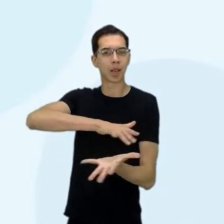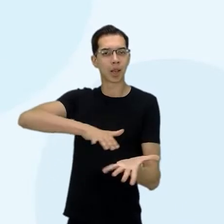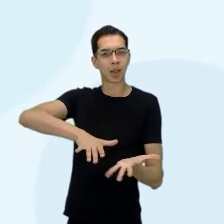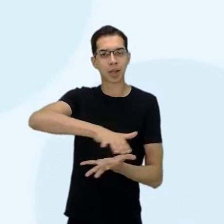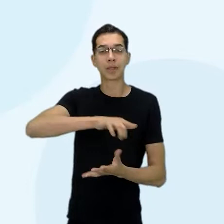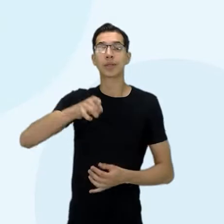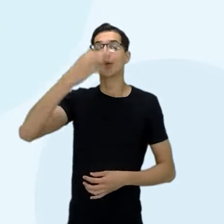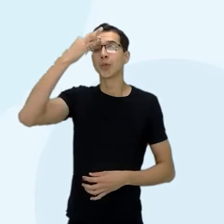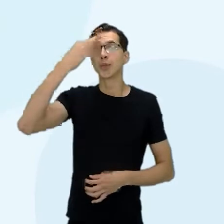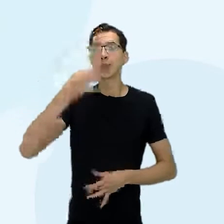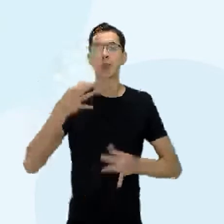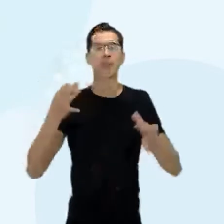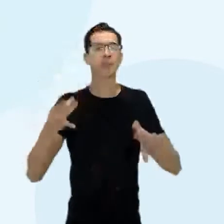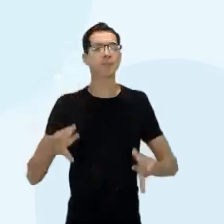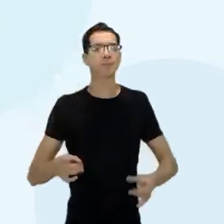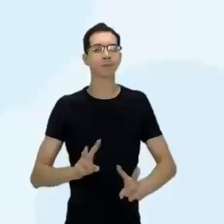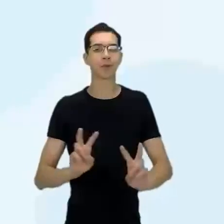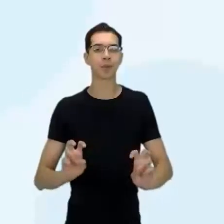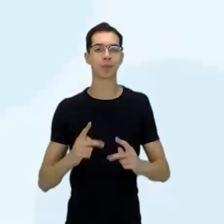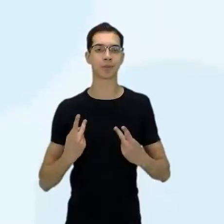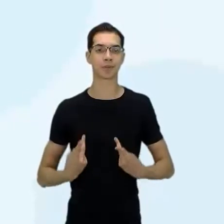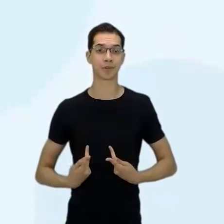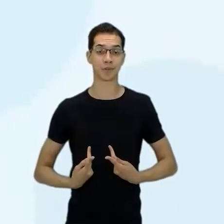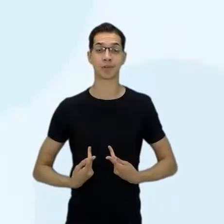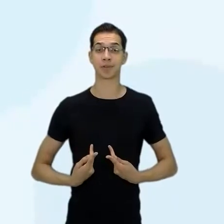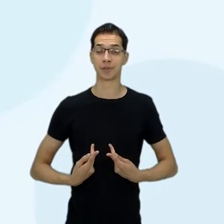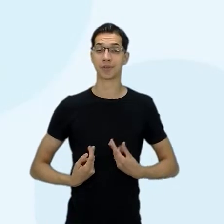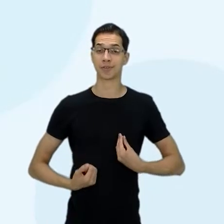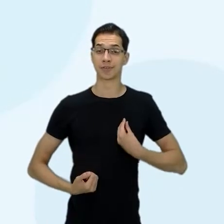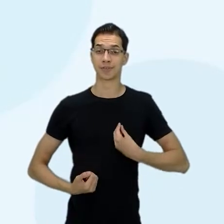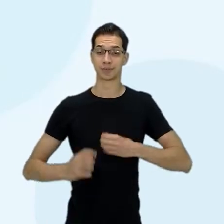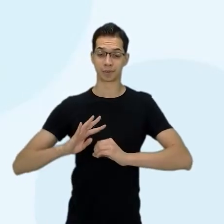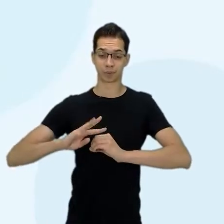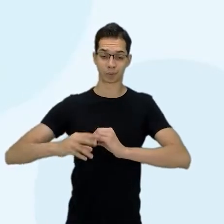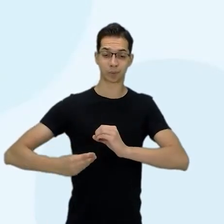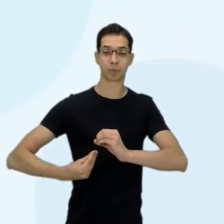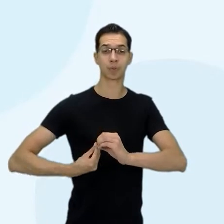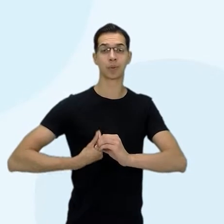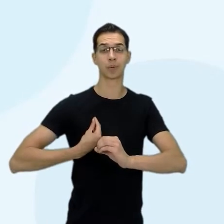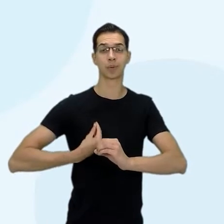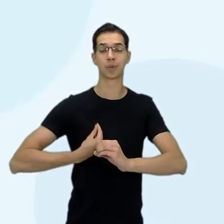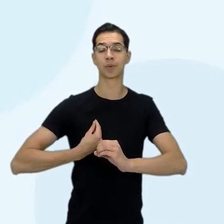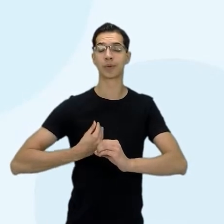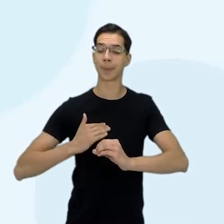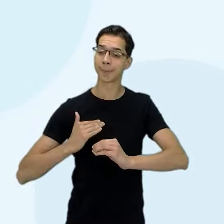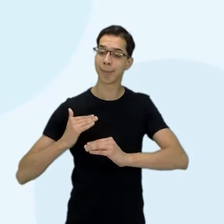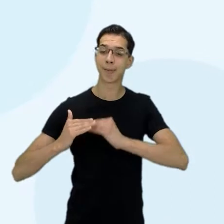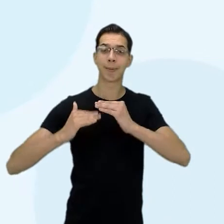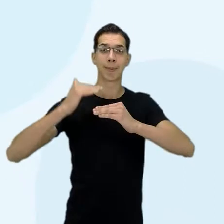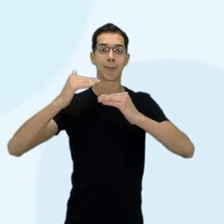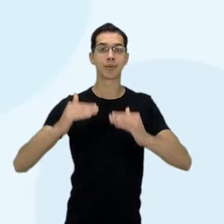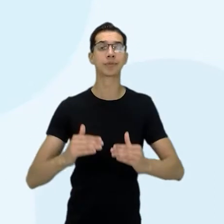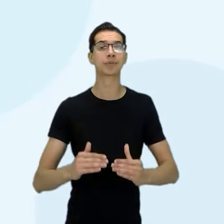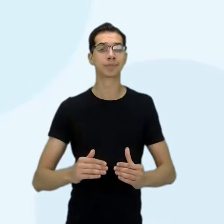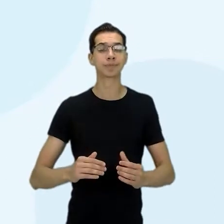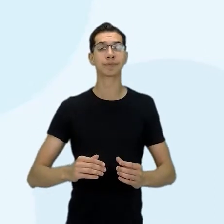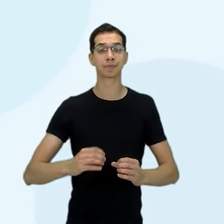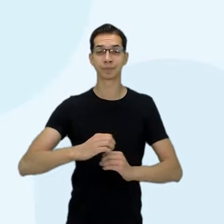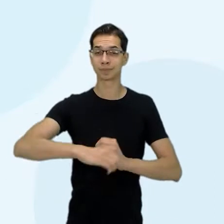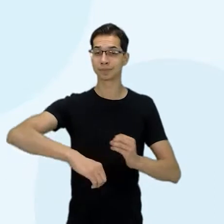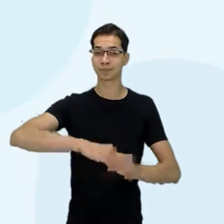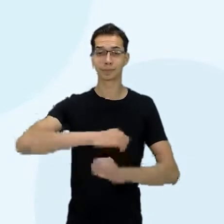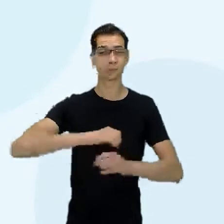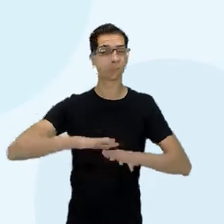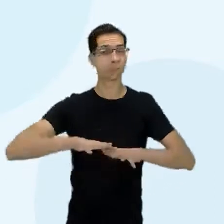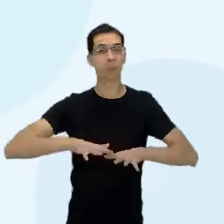sobre o funcionamento e a evolução dos seres vivos e do universo e fundamentar e defender decisões éticas e